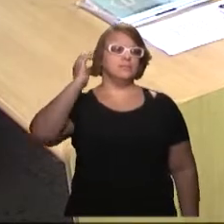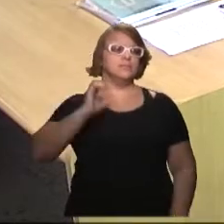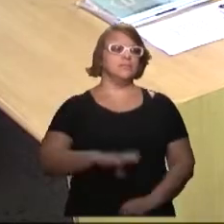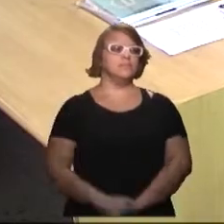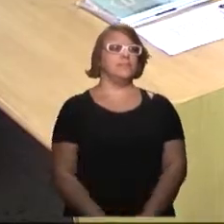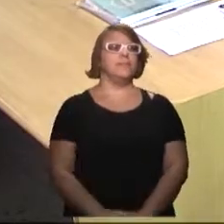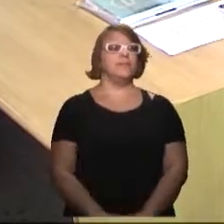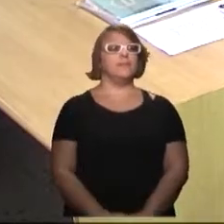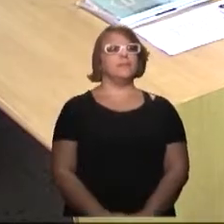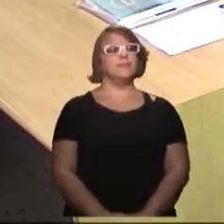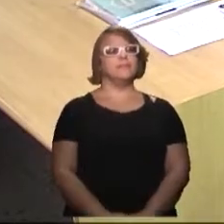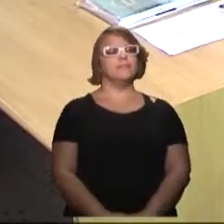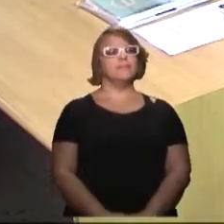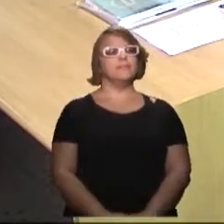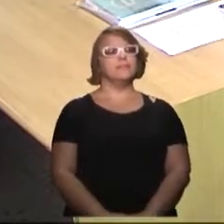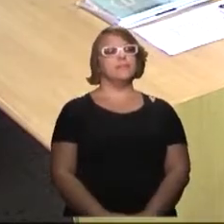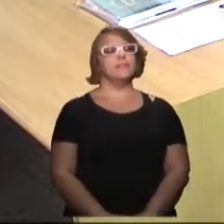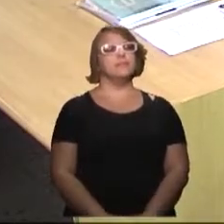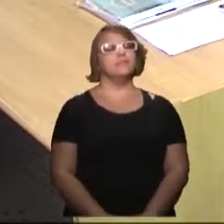aí.